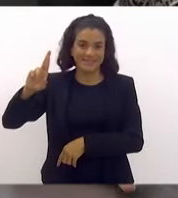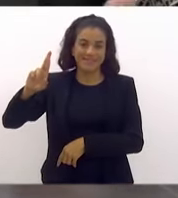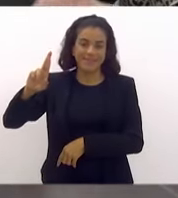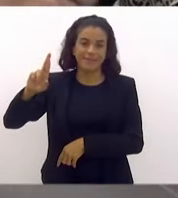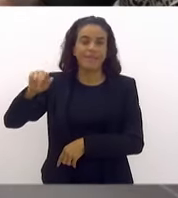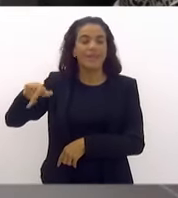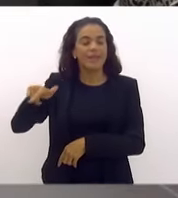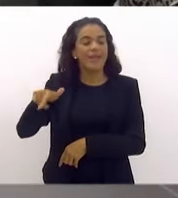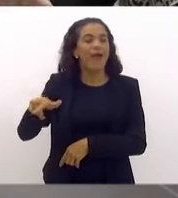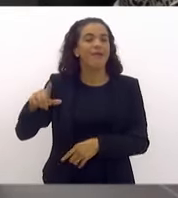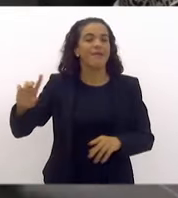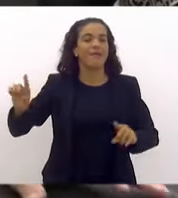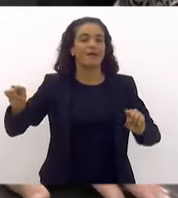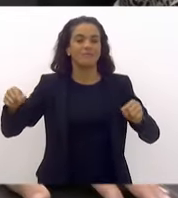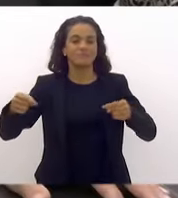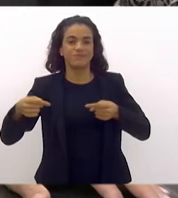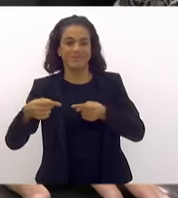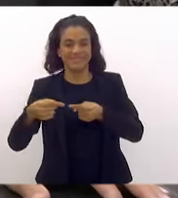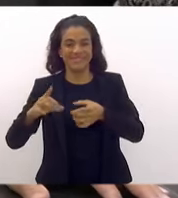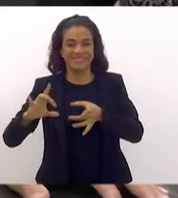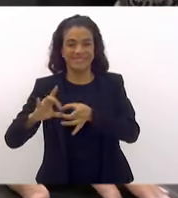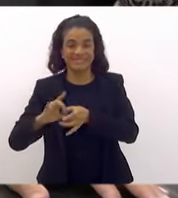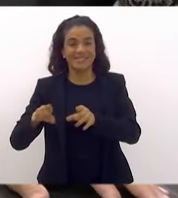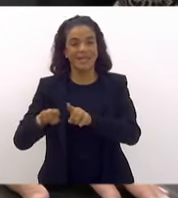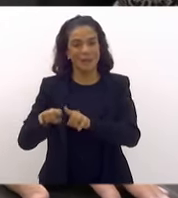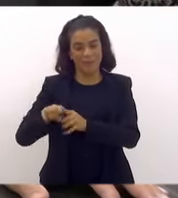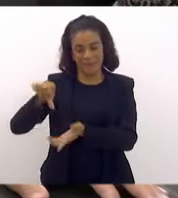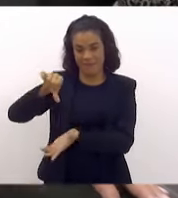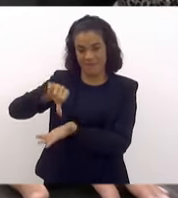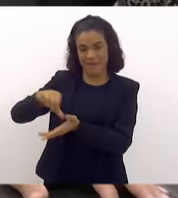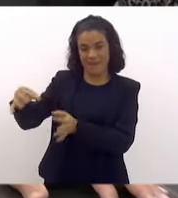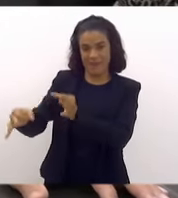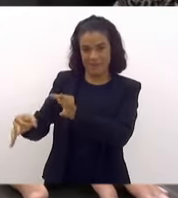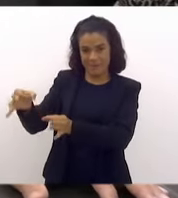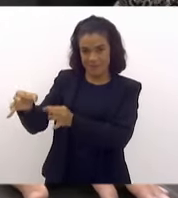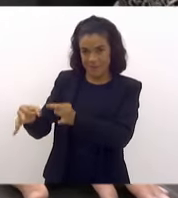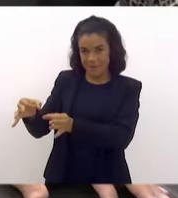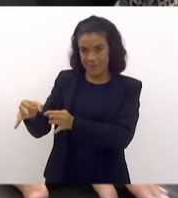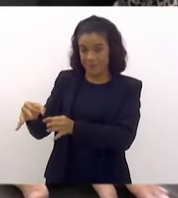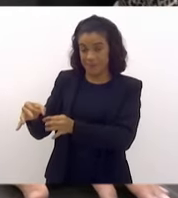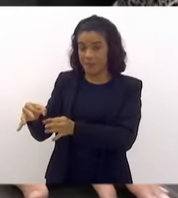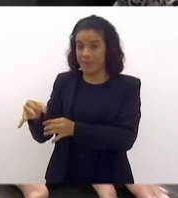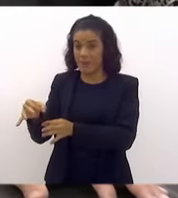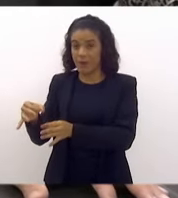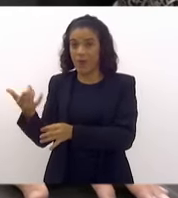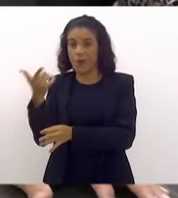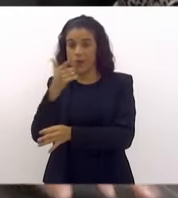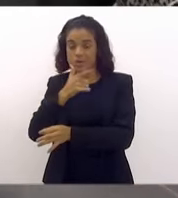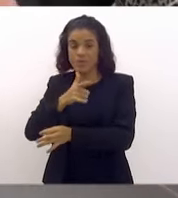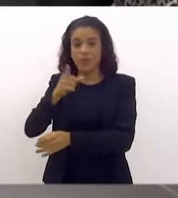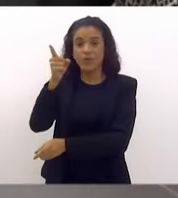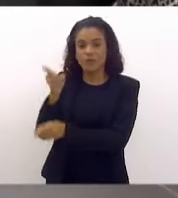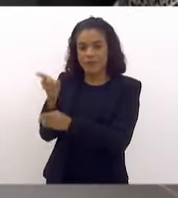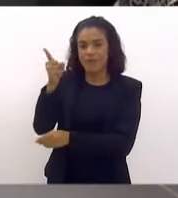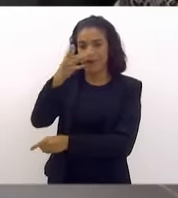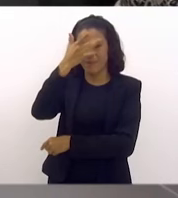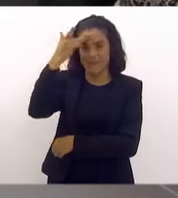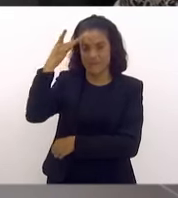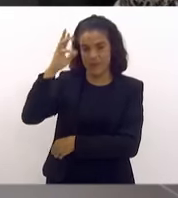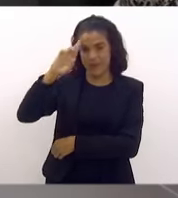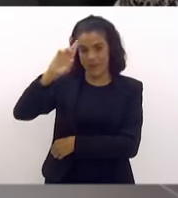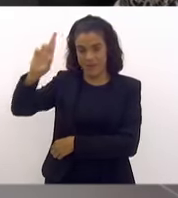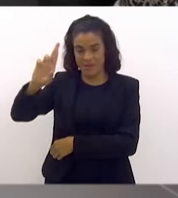esse caminho se encontra também na vara criminal ou seja depois que há apuração e se chega a autoria esse